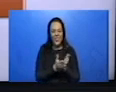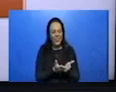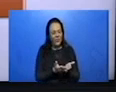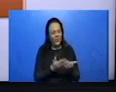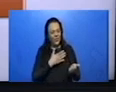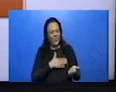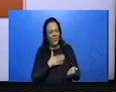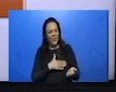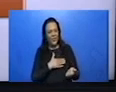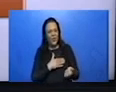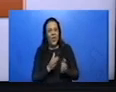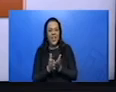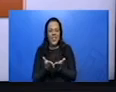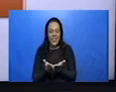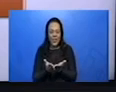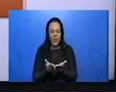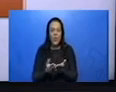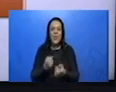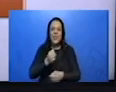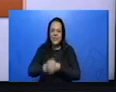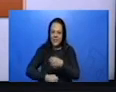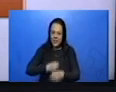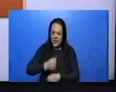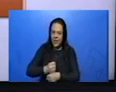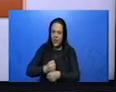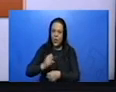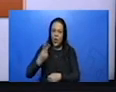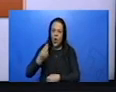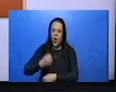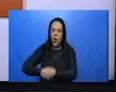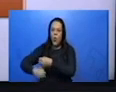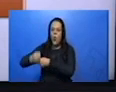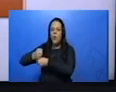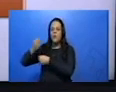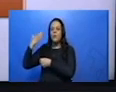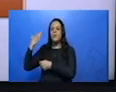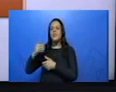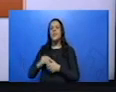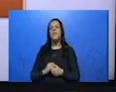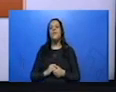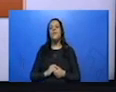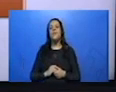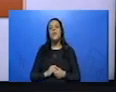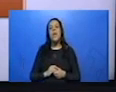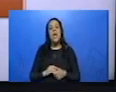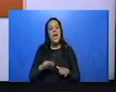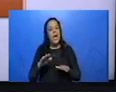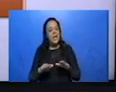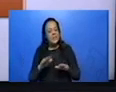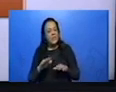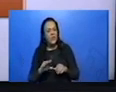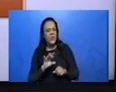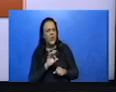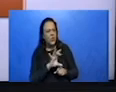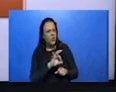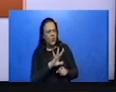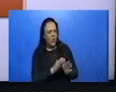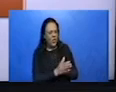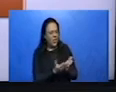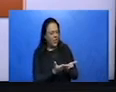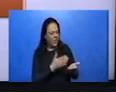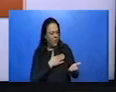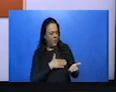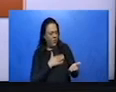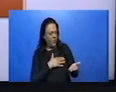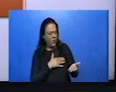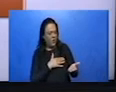anterior, um que tenha marcado bastante. Né? Porque resenha não é só de quando você gosta. Às vezes você gostou de umas partes e não gostou de outras, às vezes você não